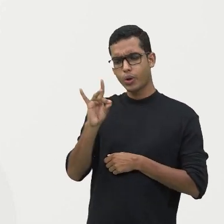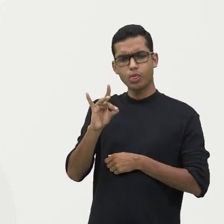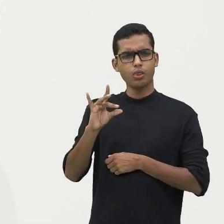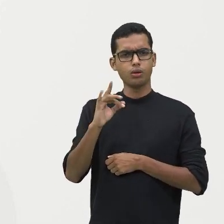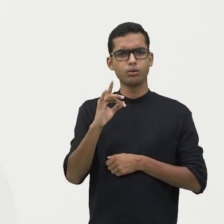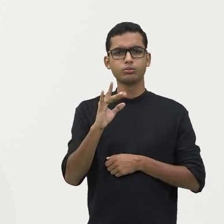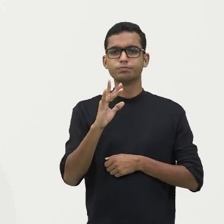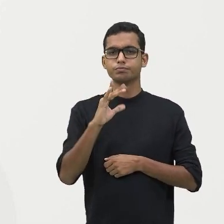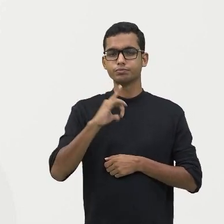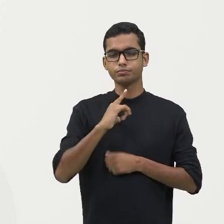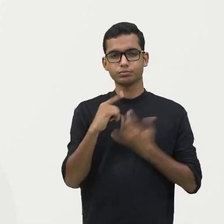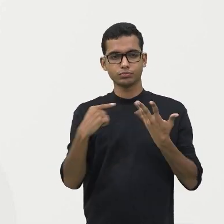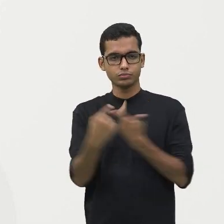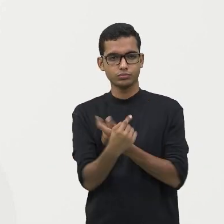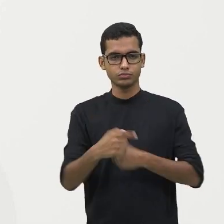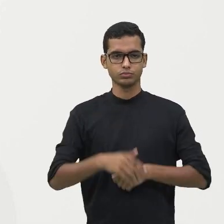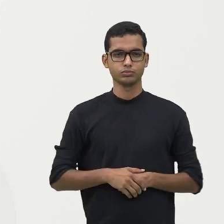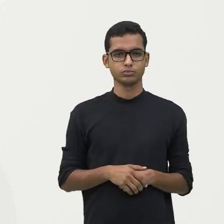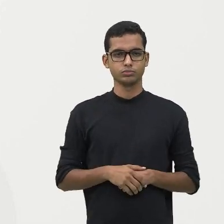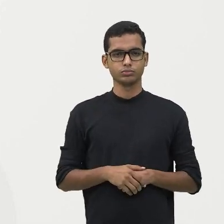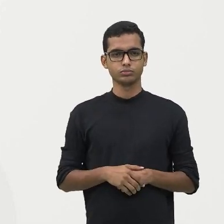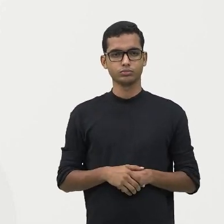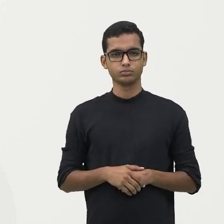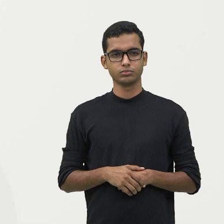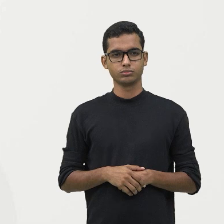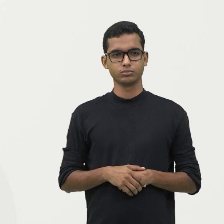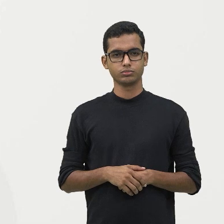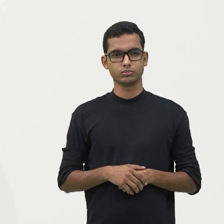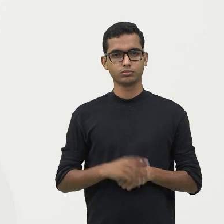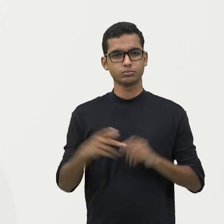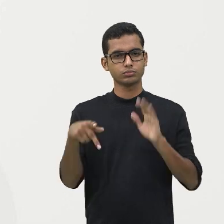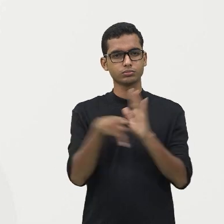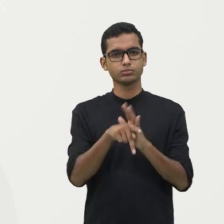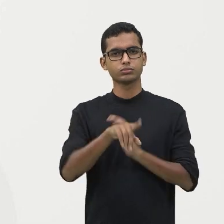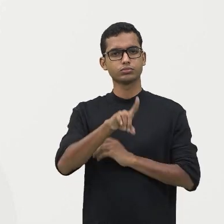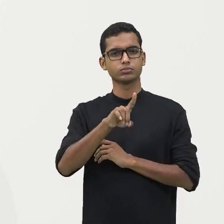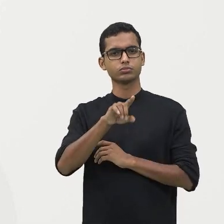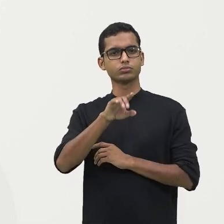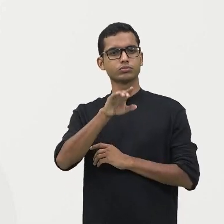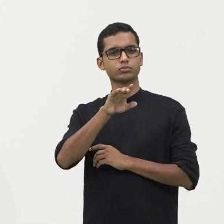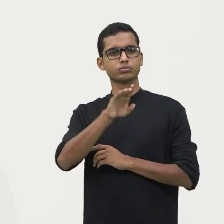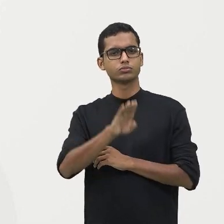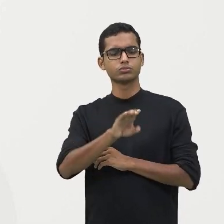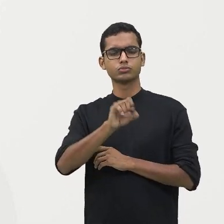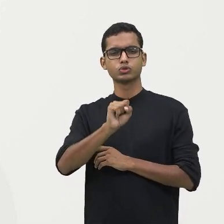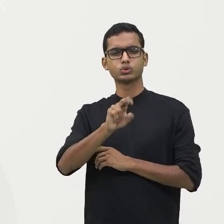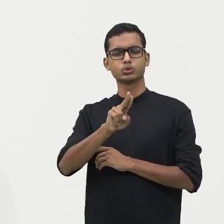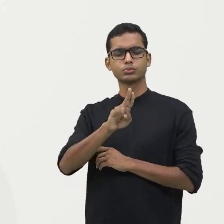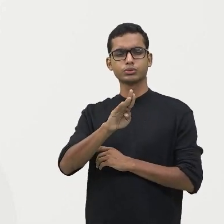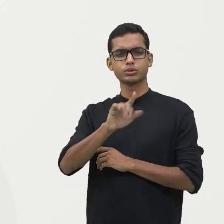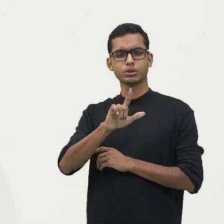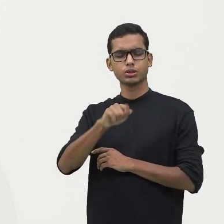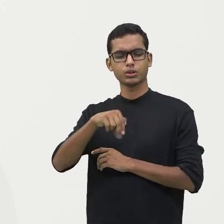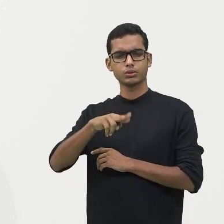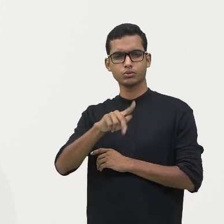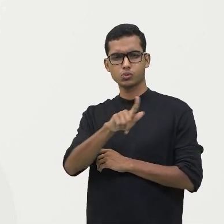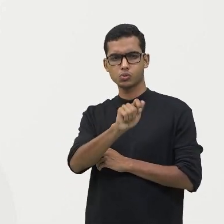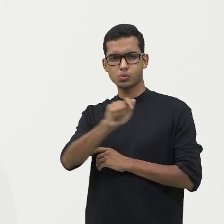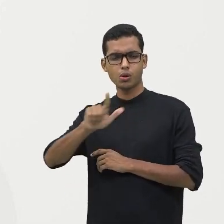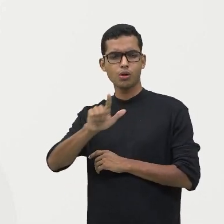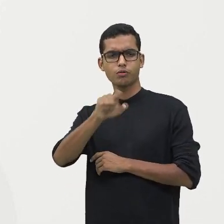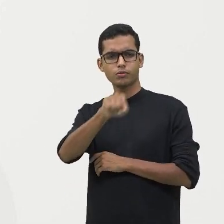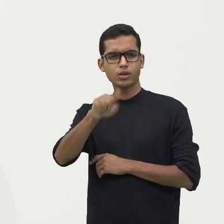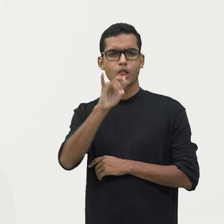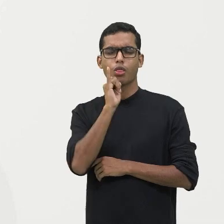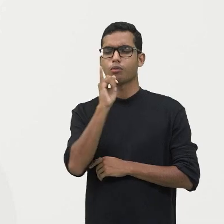vai ter outras, ó, sublingual e submandibular. Quem é que nunca falou, né? De repente estava falando